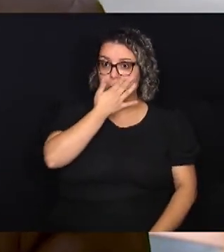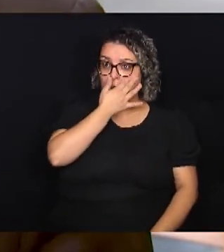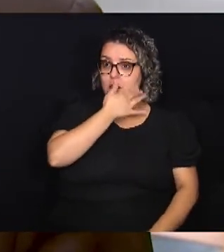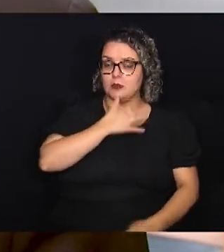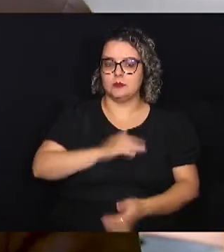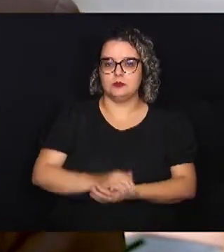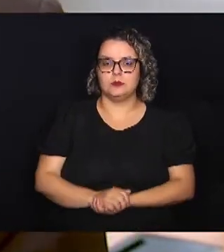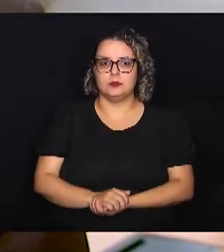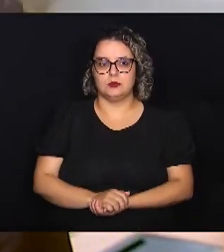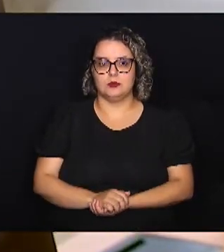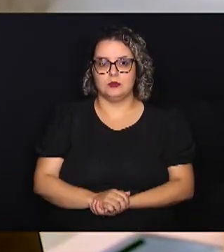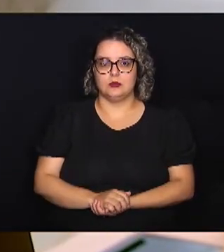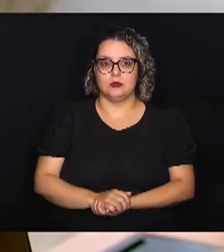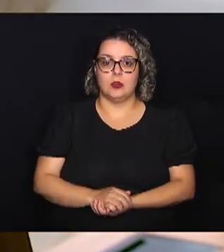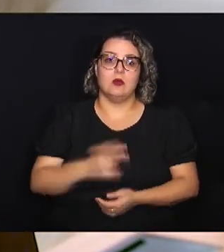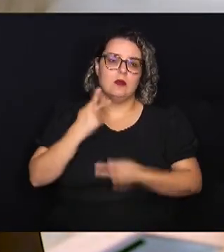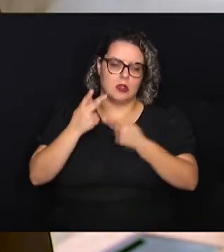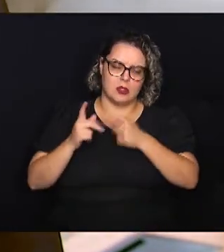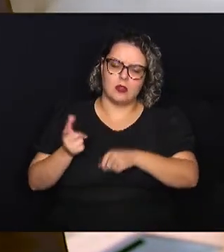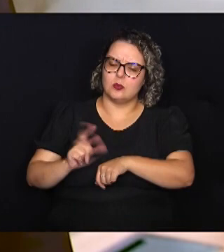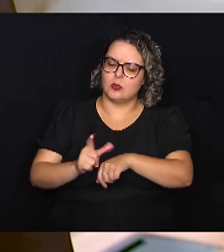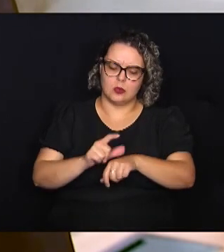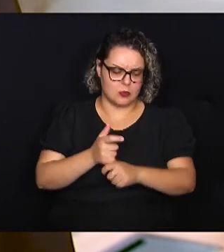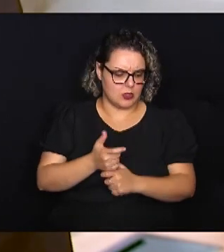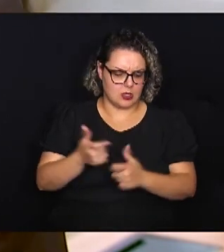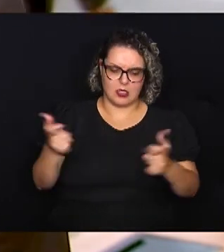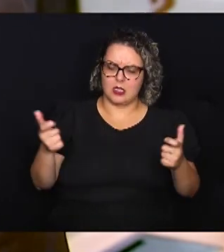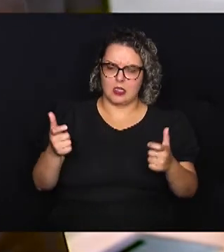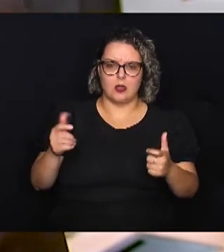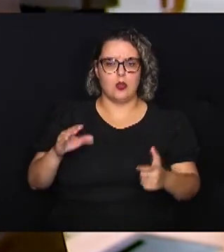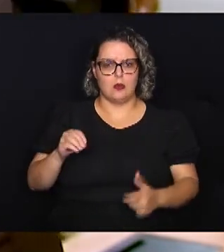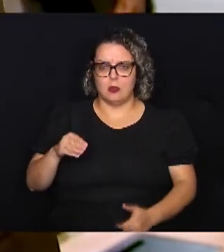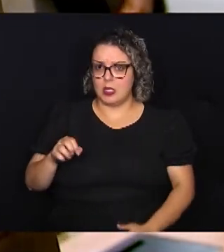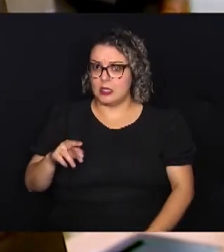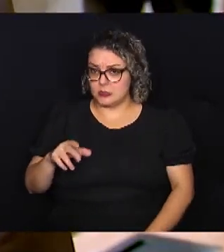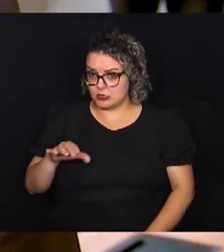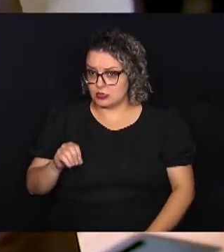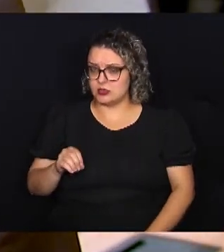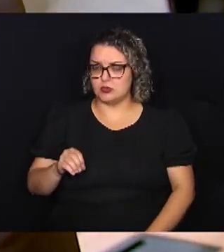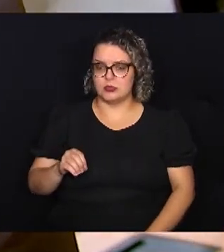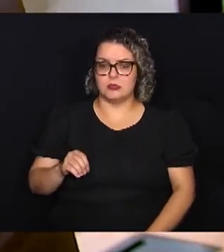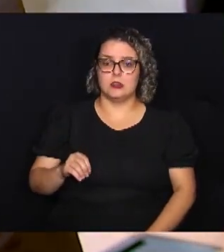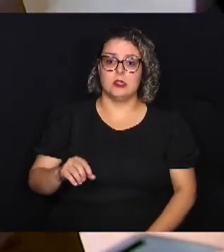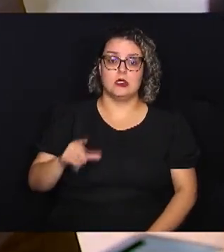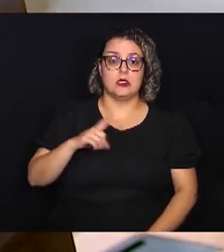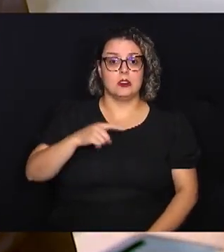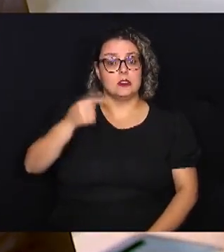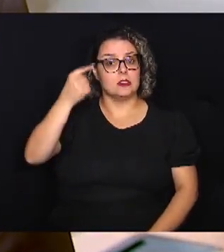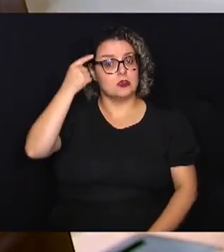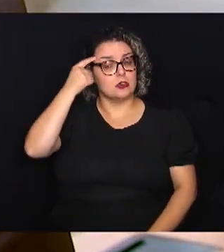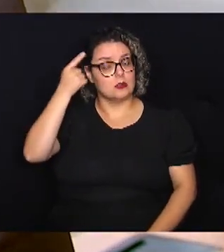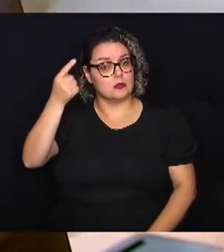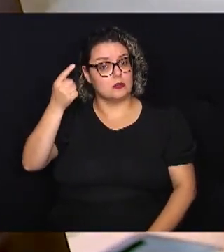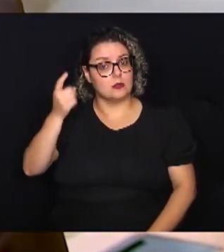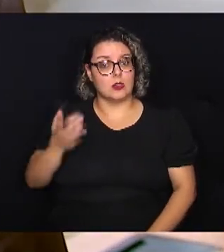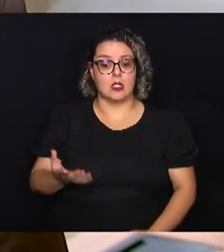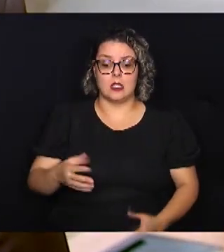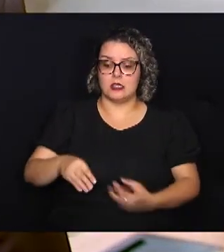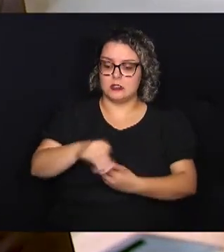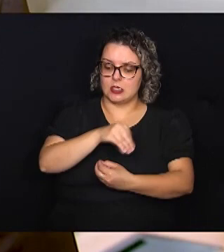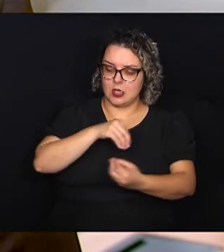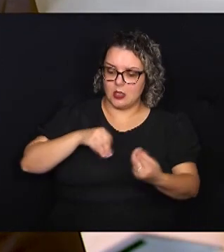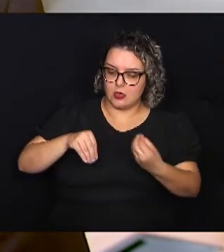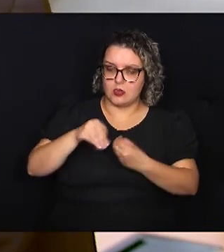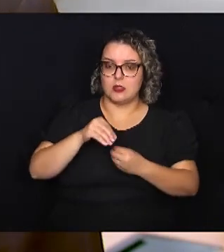se falar do comércio, que é vasto, que é muito grande. E nós temos hoje uma linha de consciência que essa integração, essa